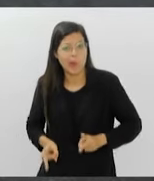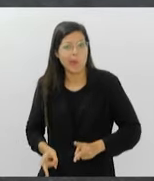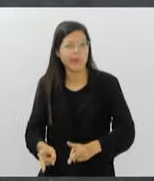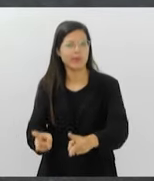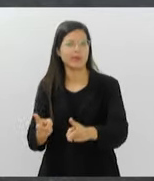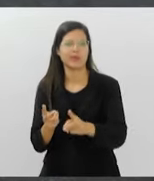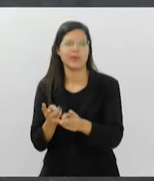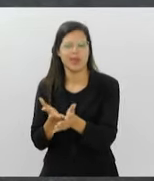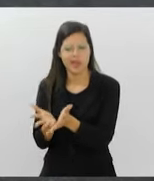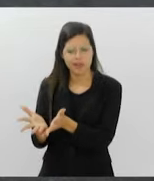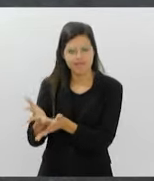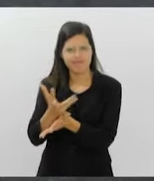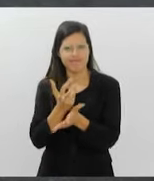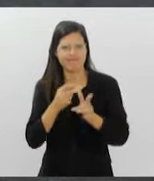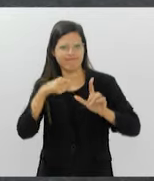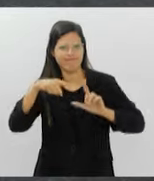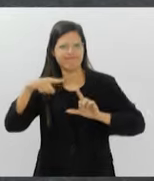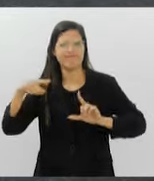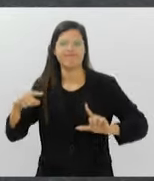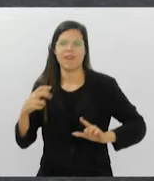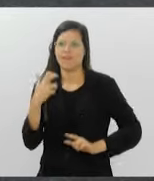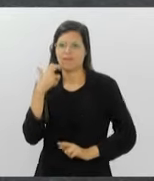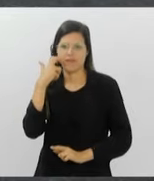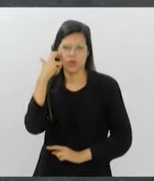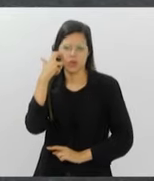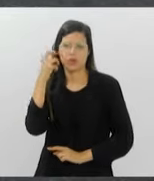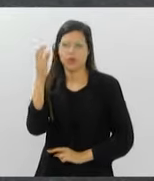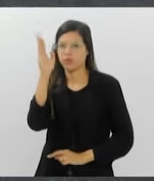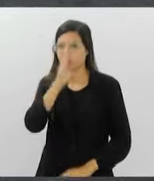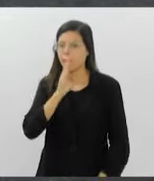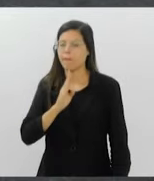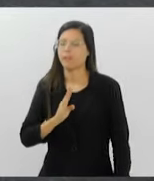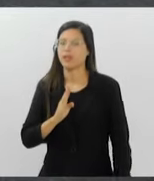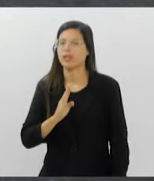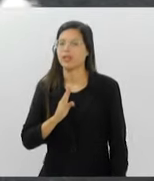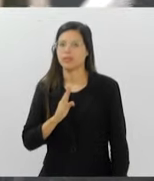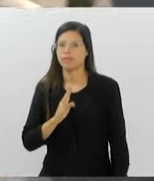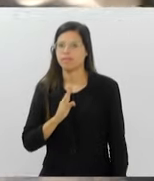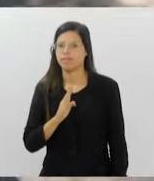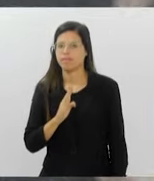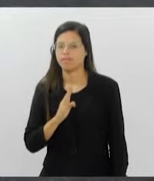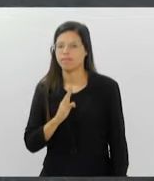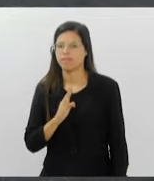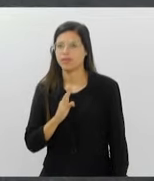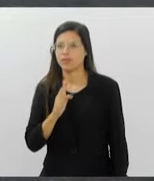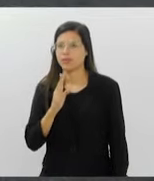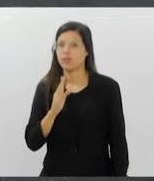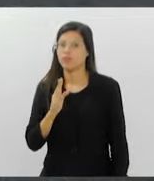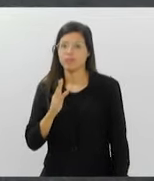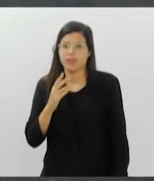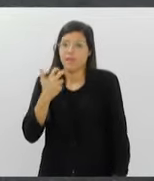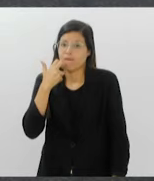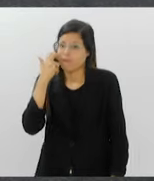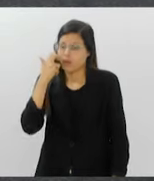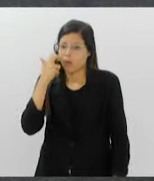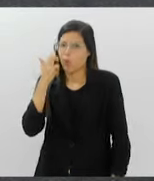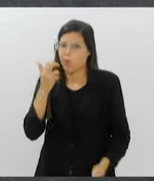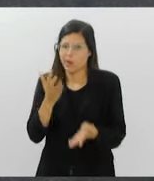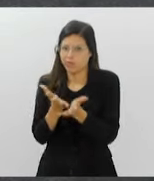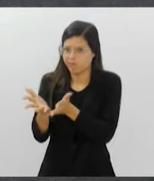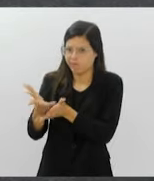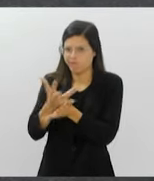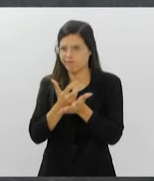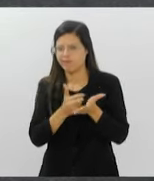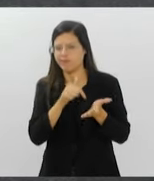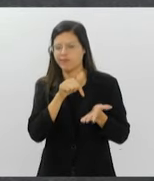é vergonhoso, que coloca o Brasil, né, num mapa vergonhoso a nível internacional.